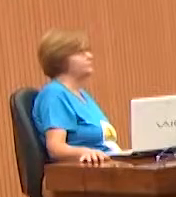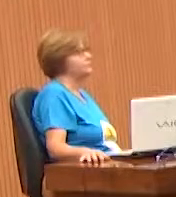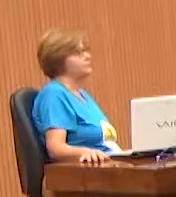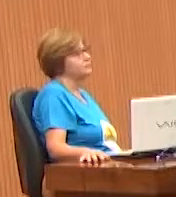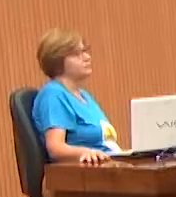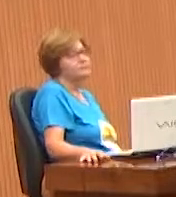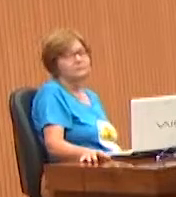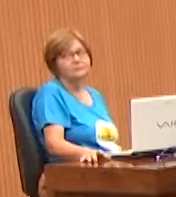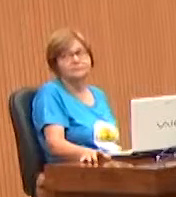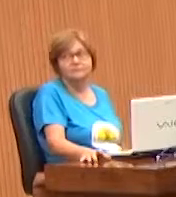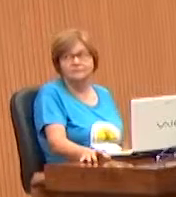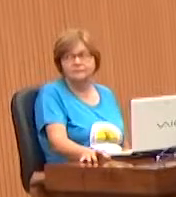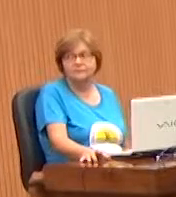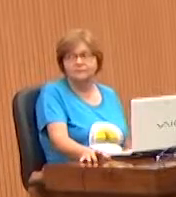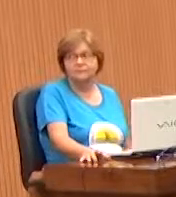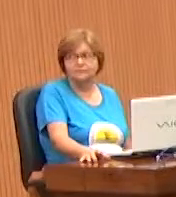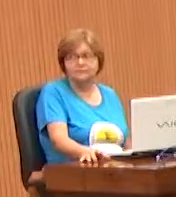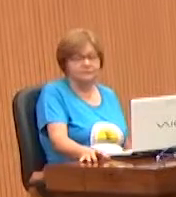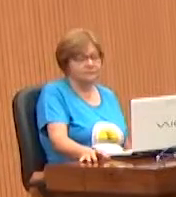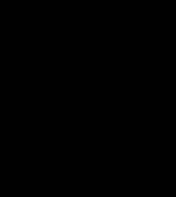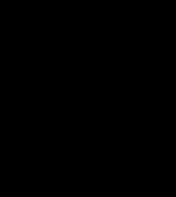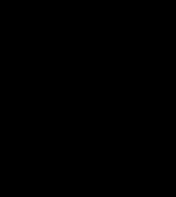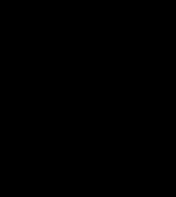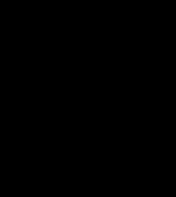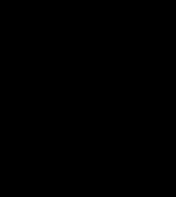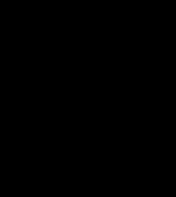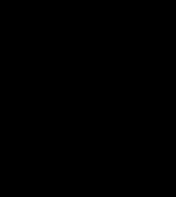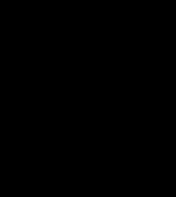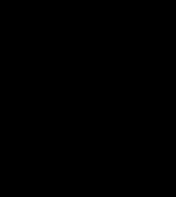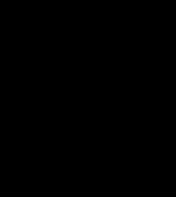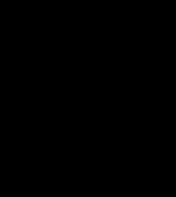Vai transmitir? Tá.